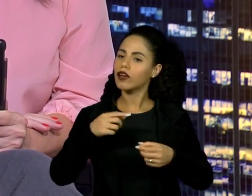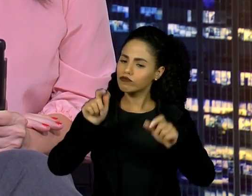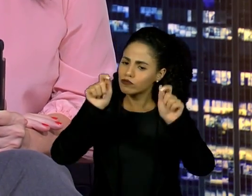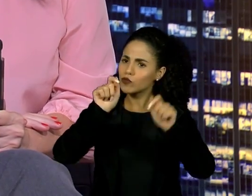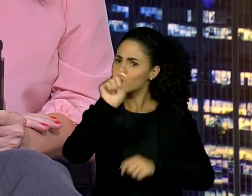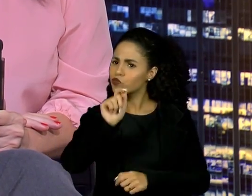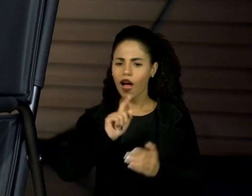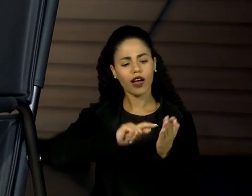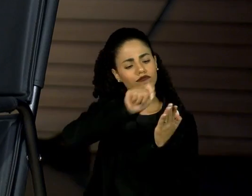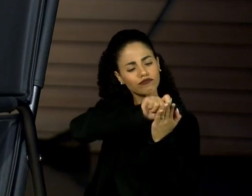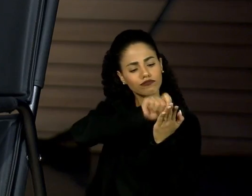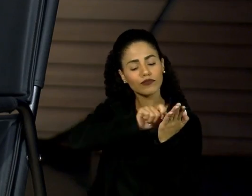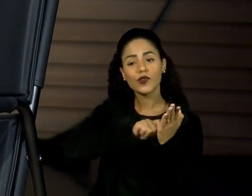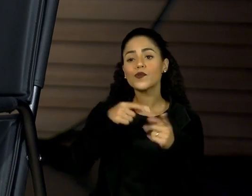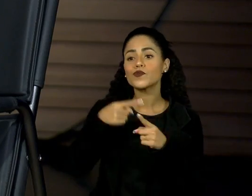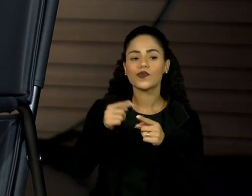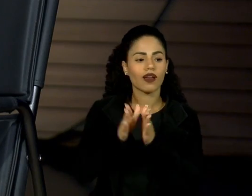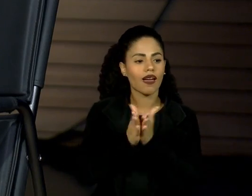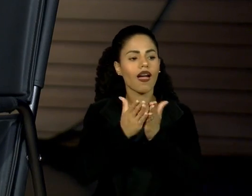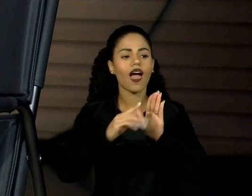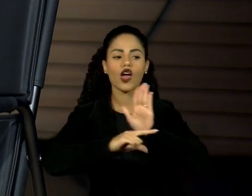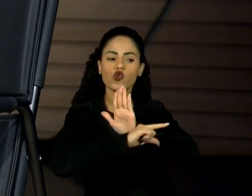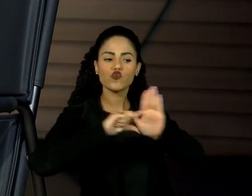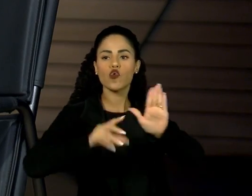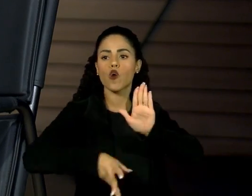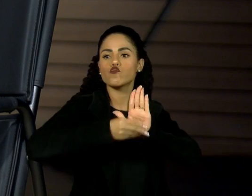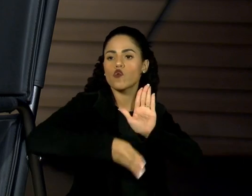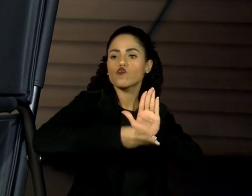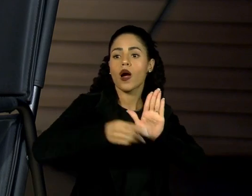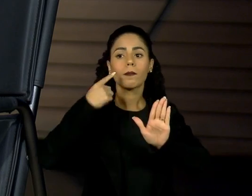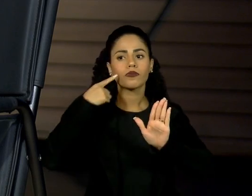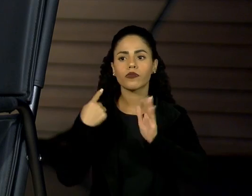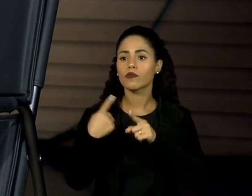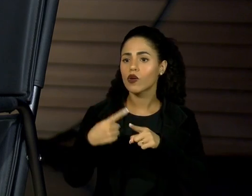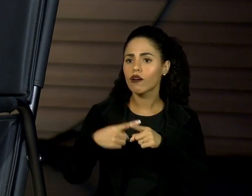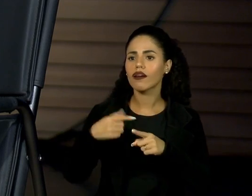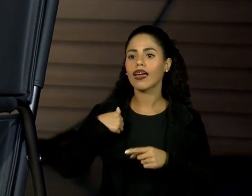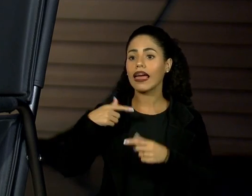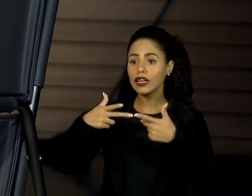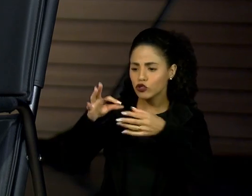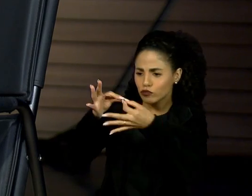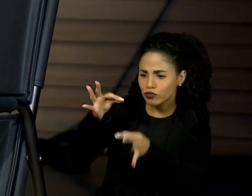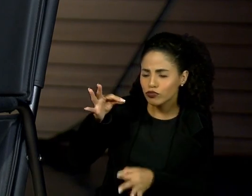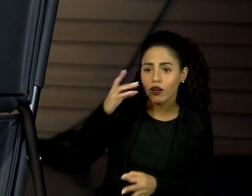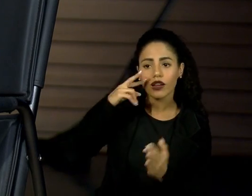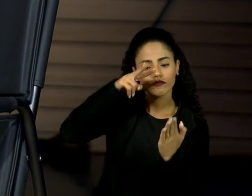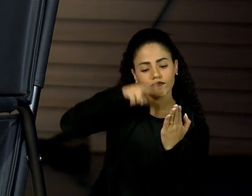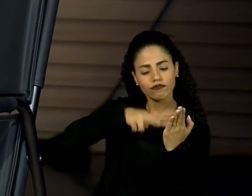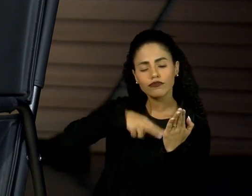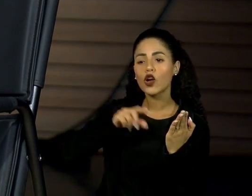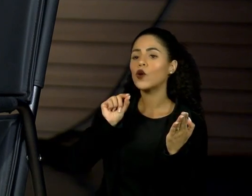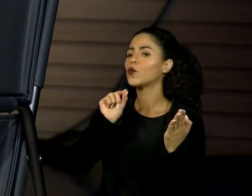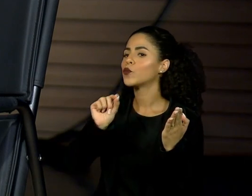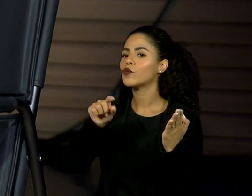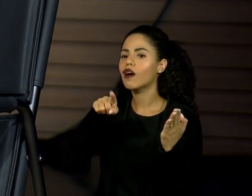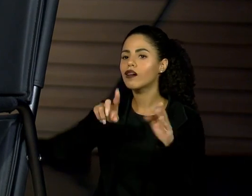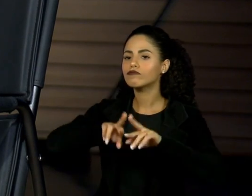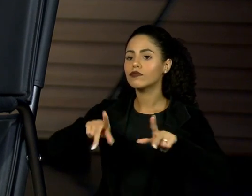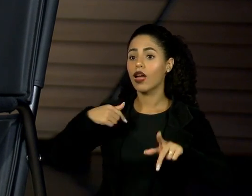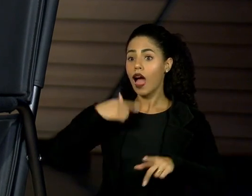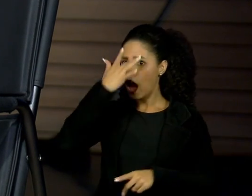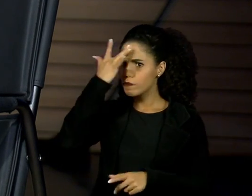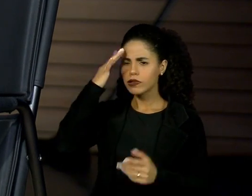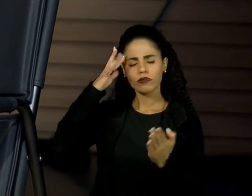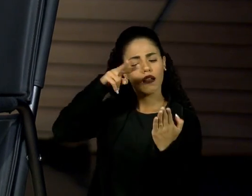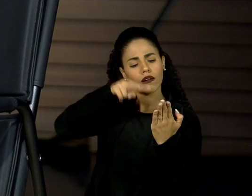notas. Como é um livro muito diferente, o Machado de Assis muda o paradigma do romance com esse livro, então, talvez, né, o leitor e